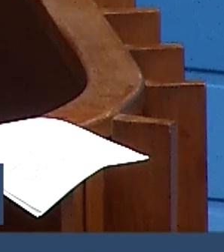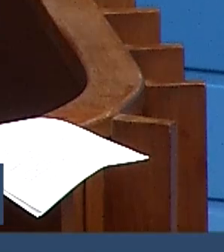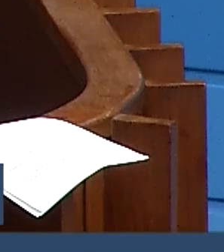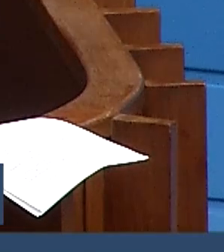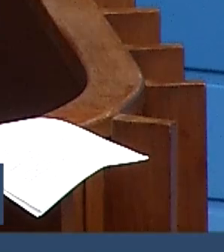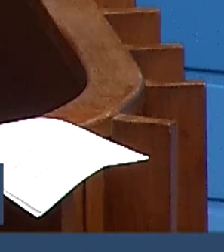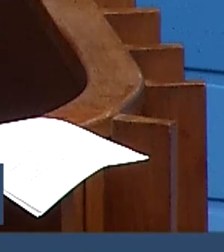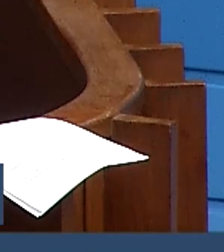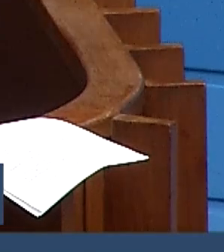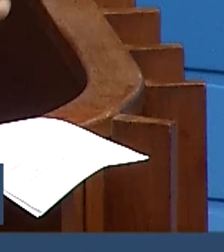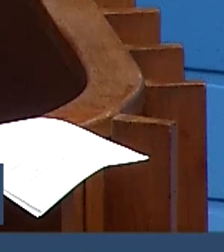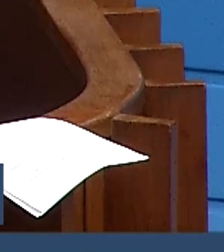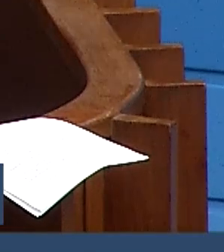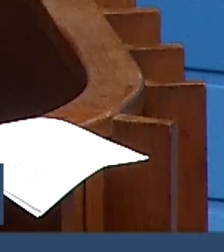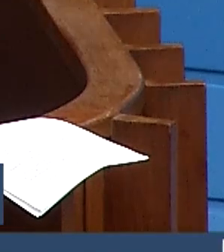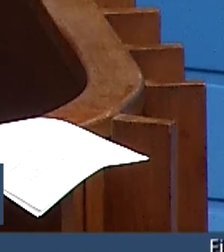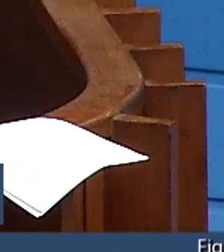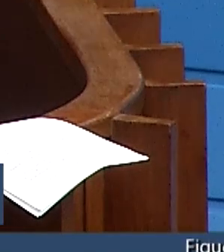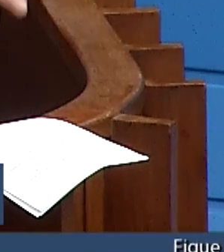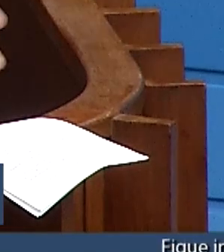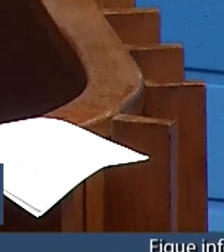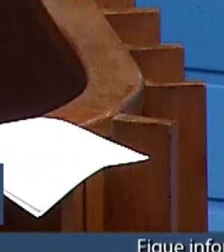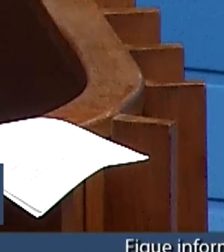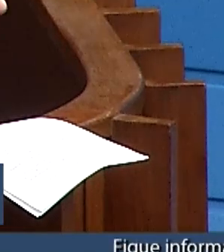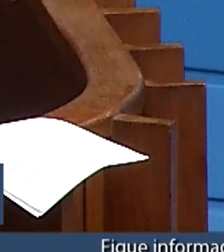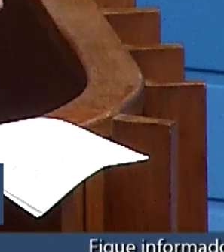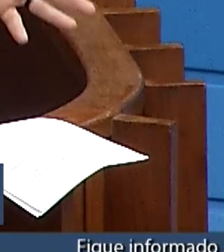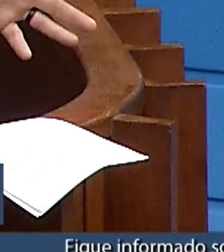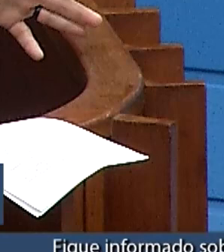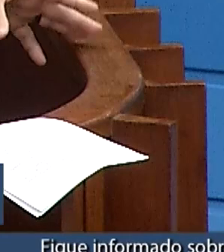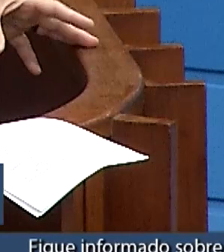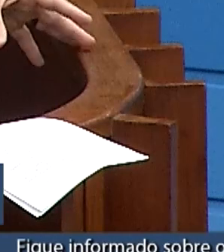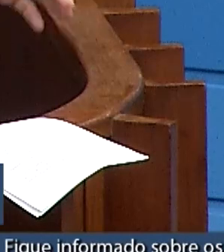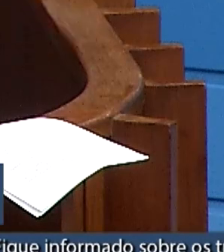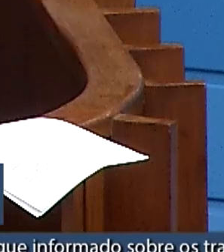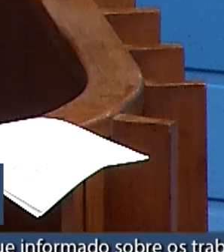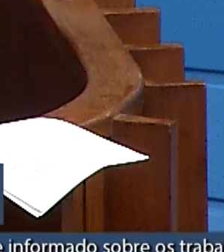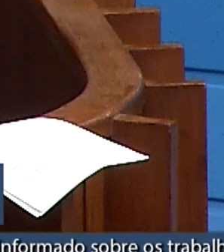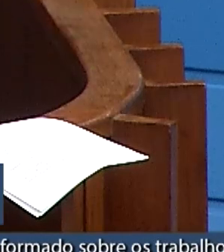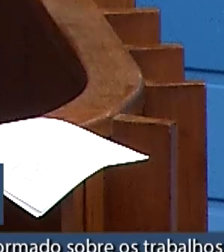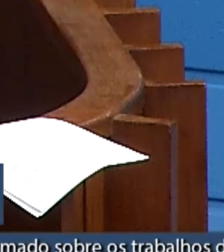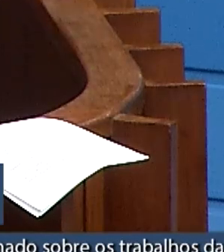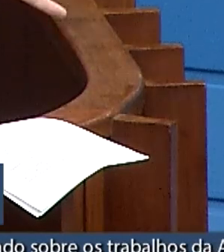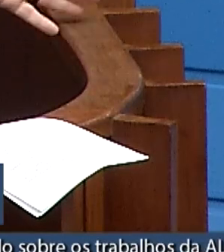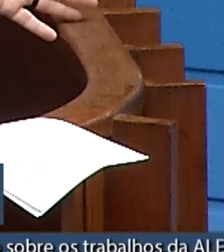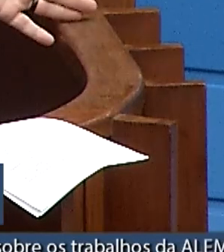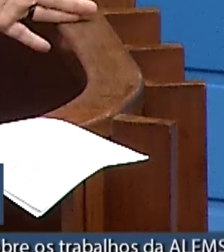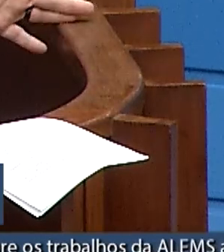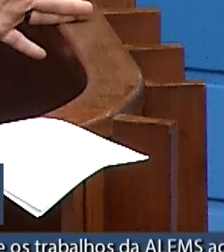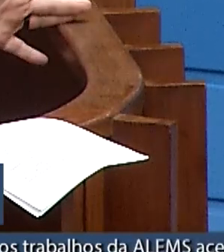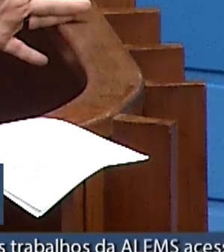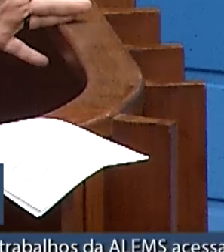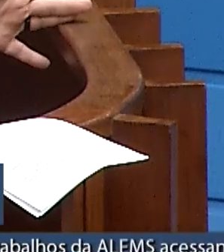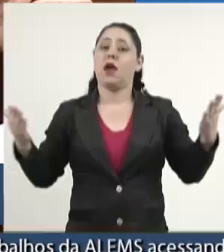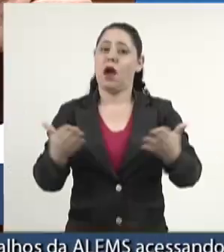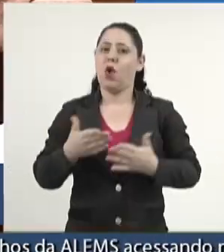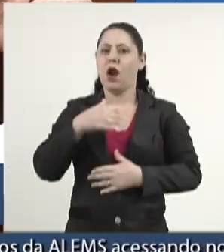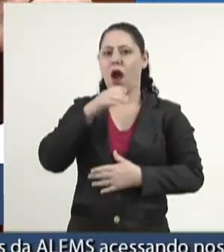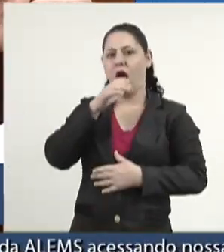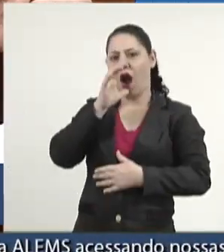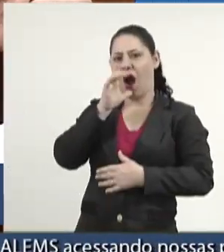resistência, sua capacidade física de passar por situações adversas. Agora, o indivíduo ficar sem tomar